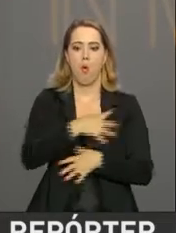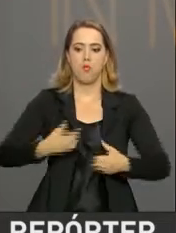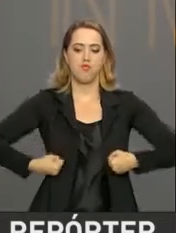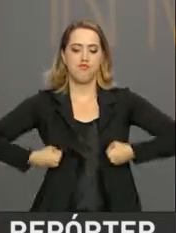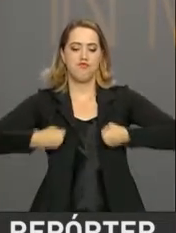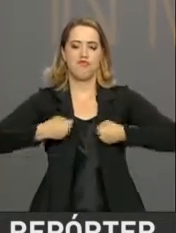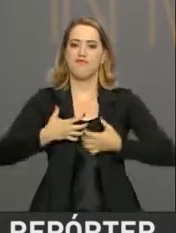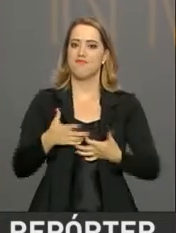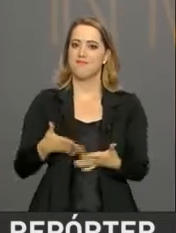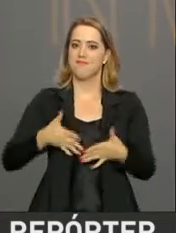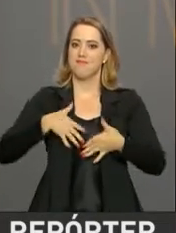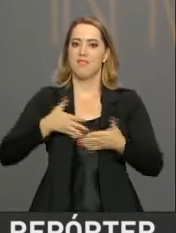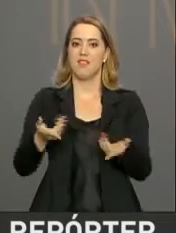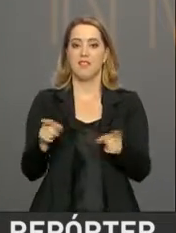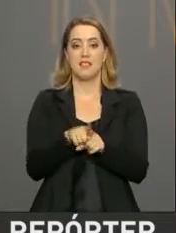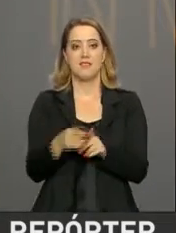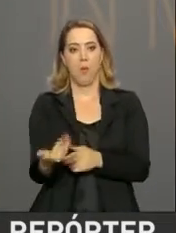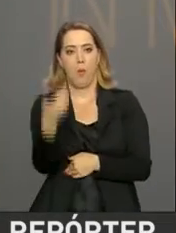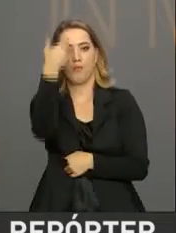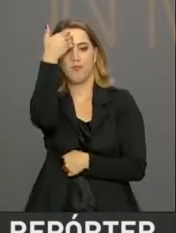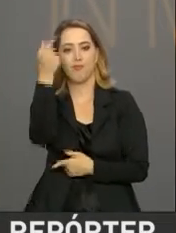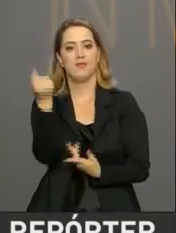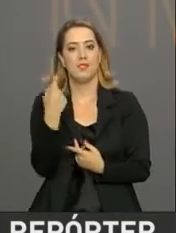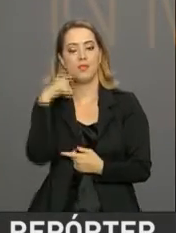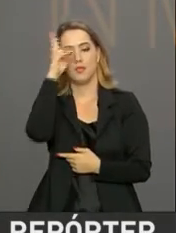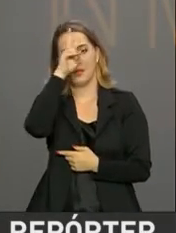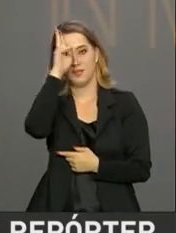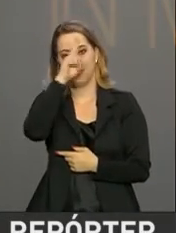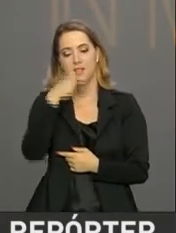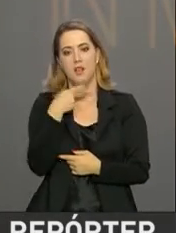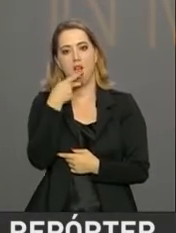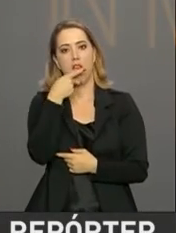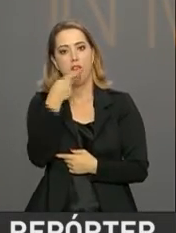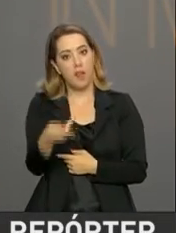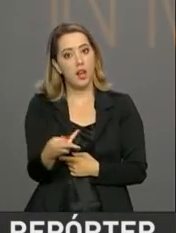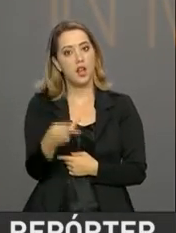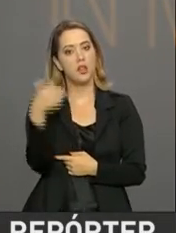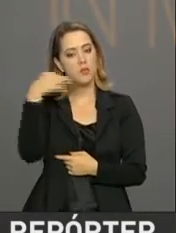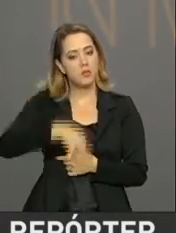isso é massa, porque entra na cabeça e eu fico lembrando dele lá de Batman falando as paradas. Então eu acho bem legal.